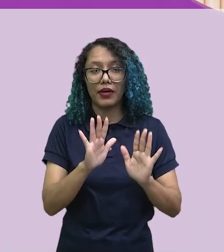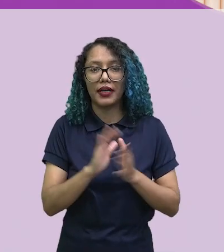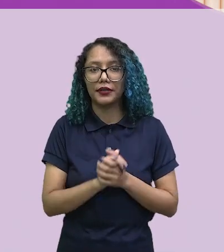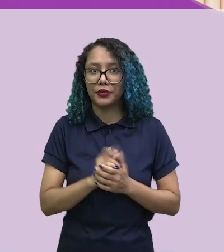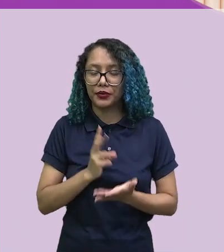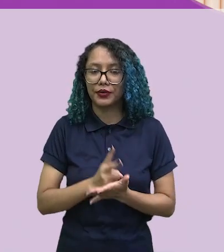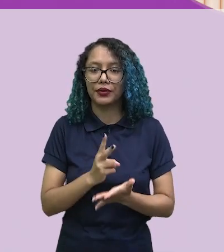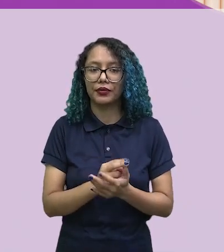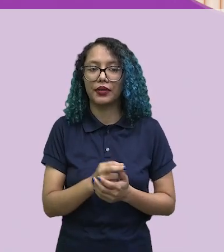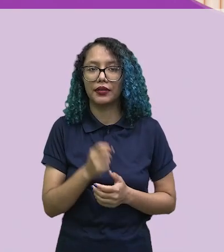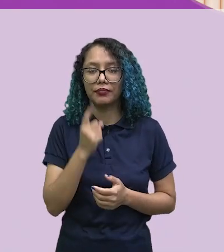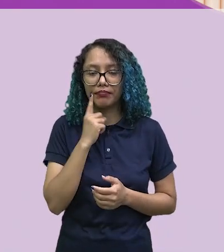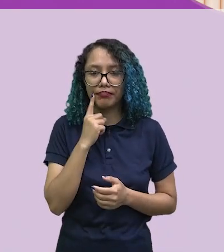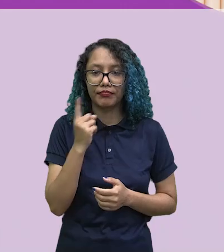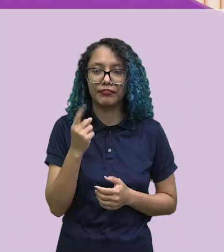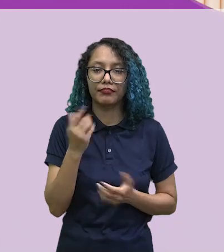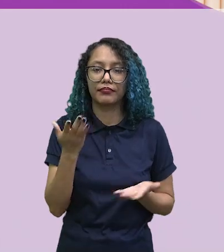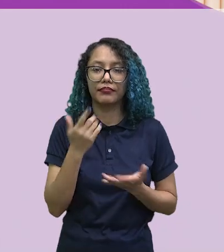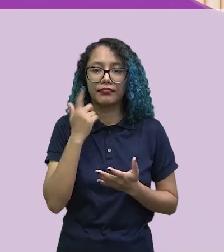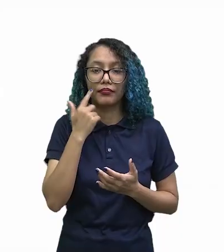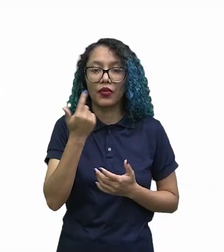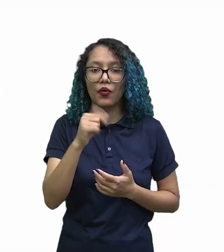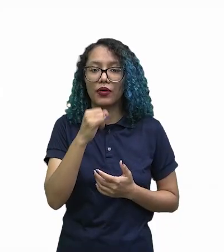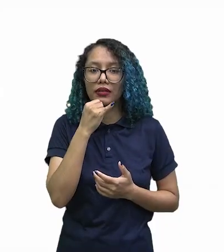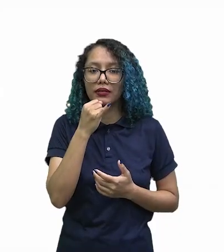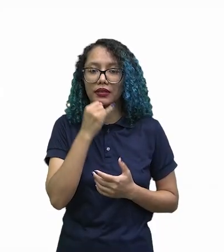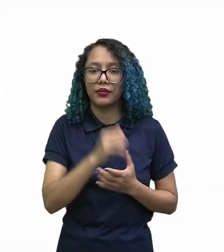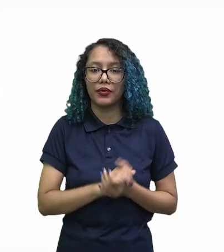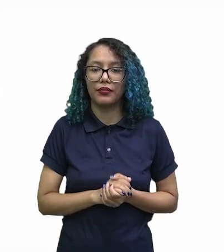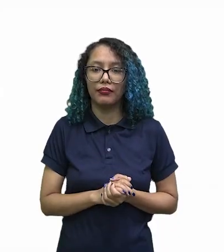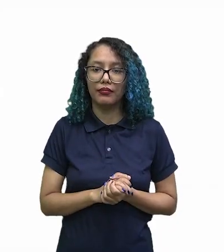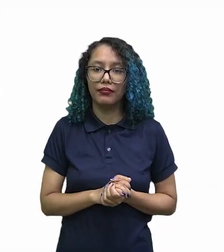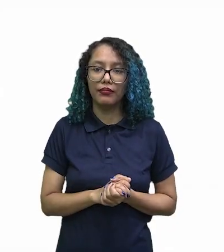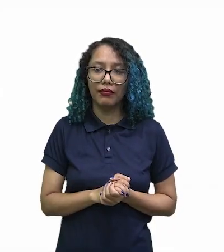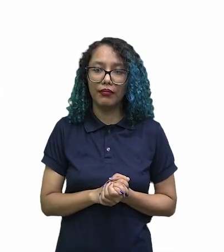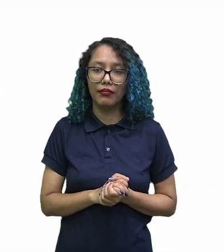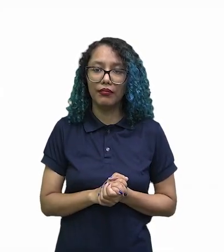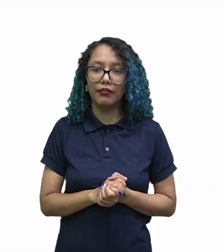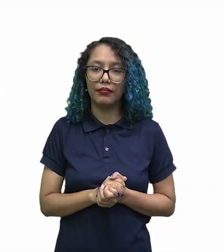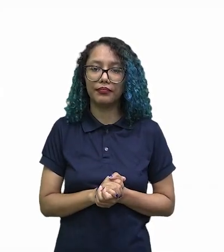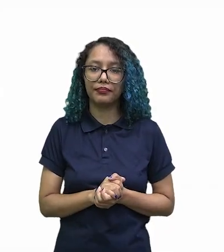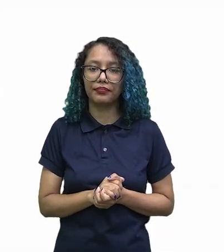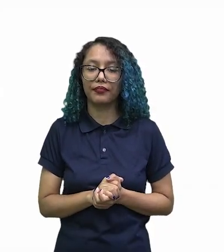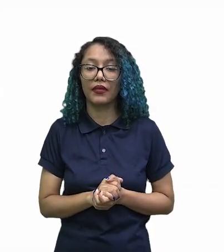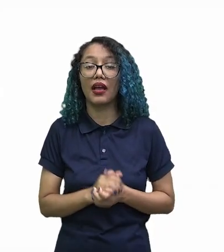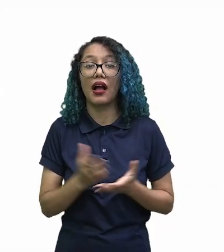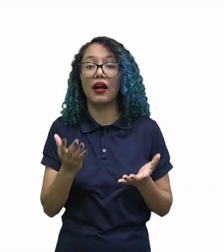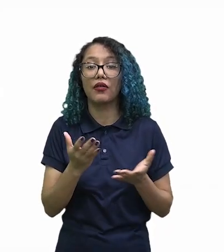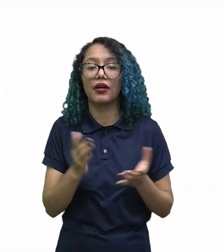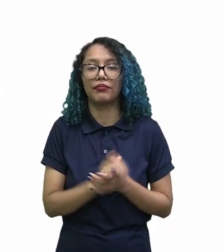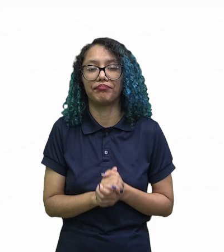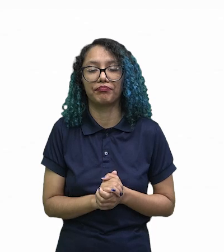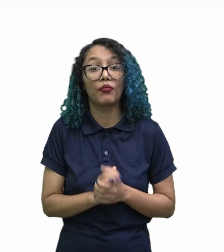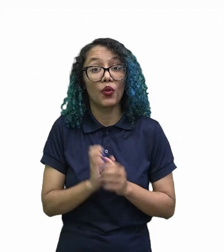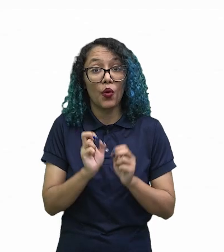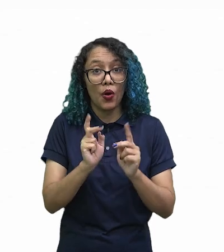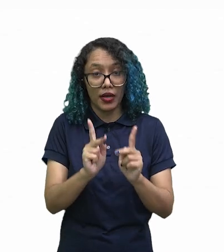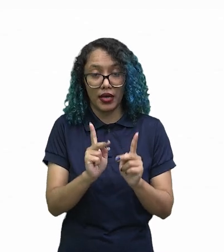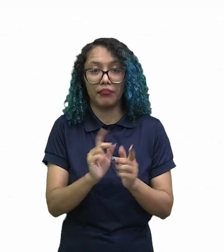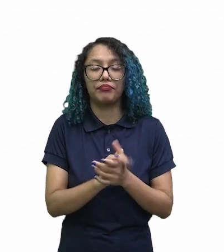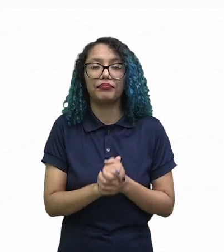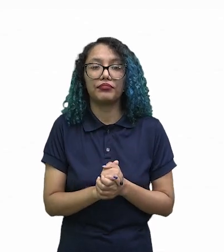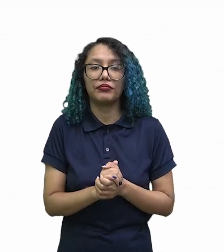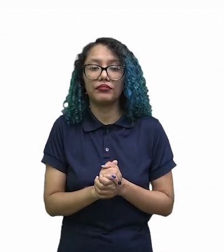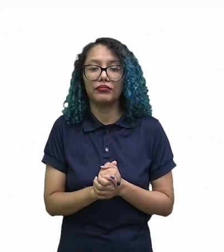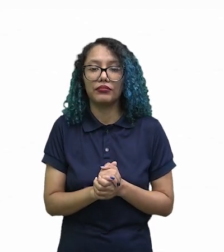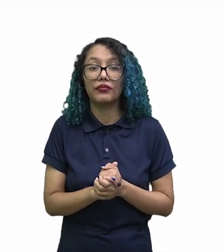na tela, vamos entender aqui mais uma situação aí da Maria. O que acontece? A Maria ali, o valor